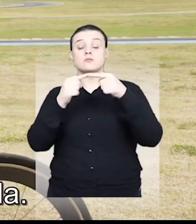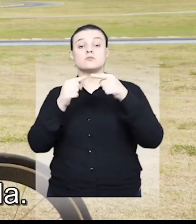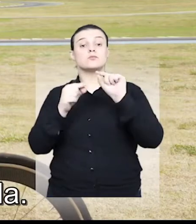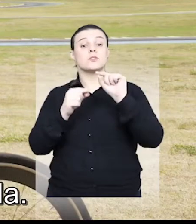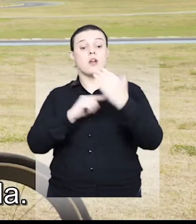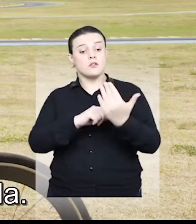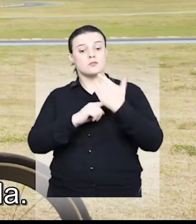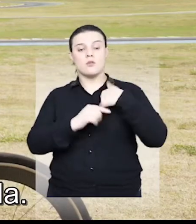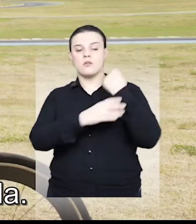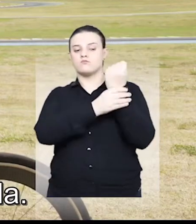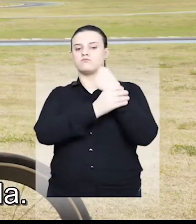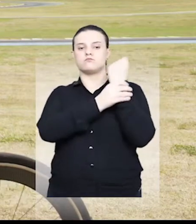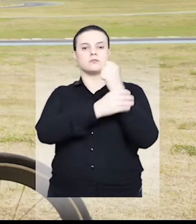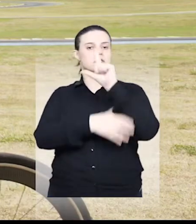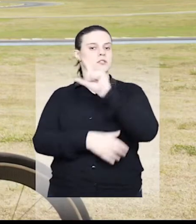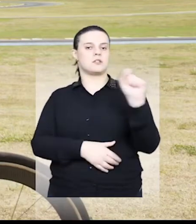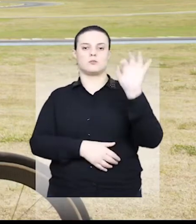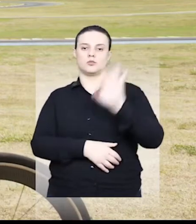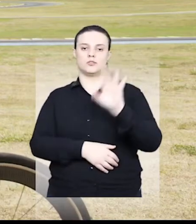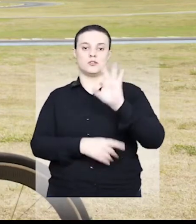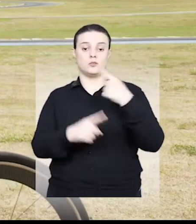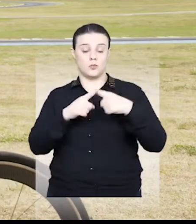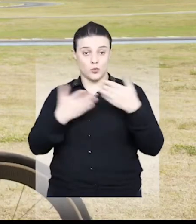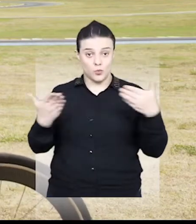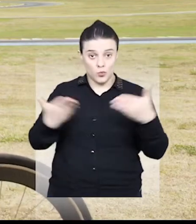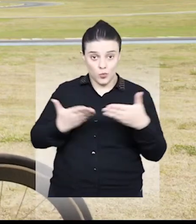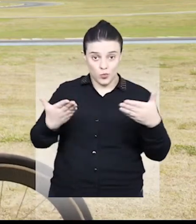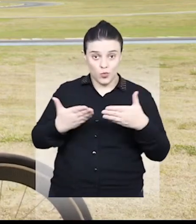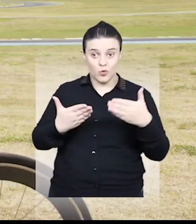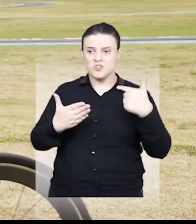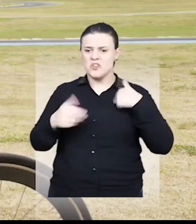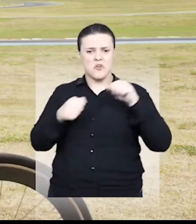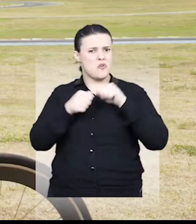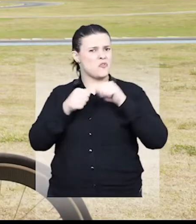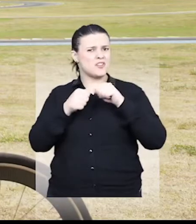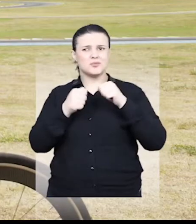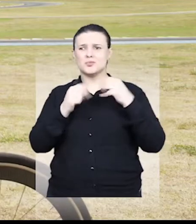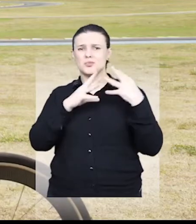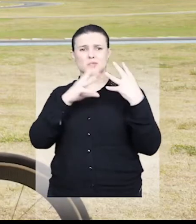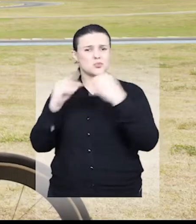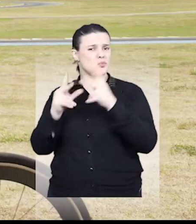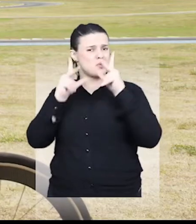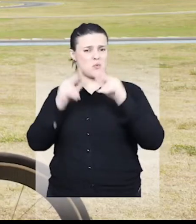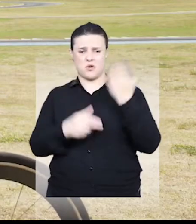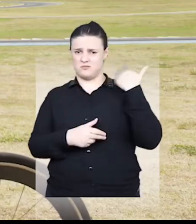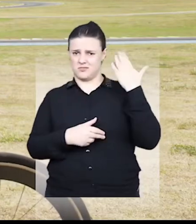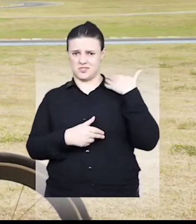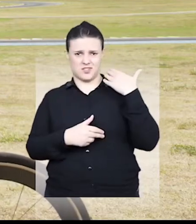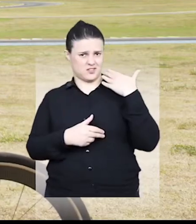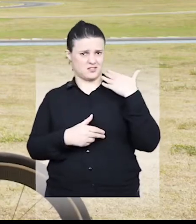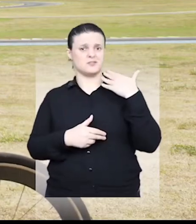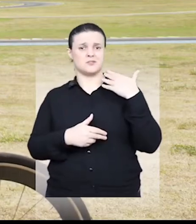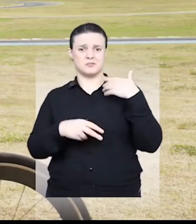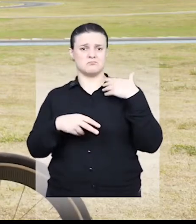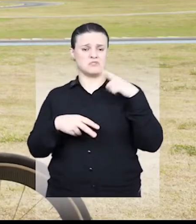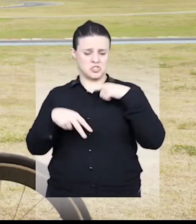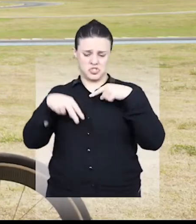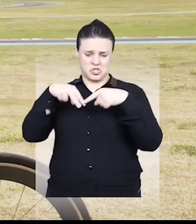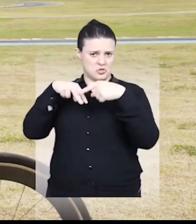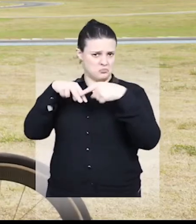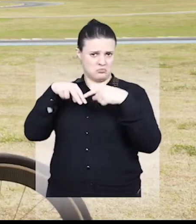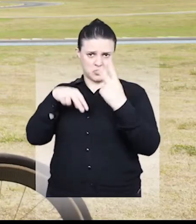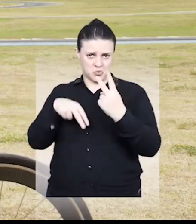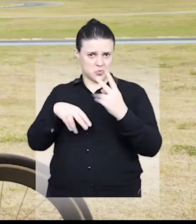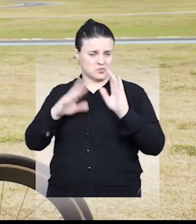pessoa 100% reabilitada, porque hoje em dia faço tudo como sempre fiz, né, quando tinha as duas